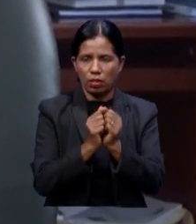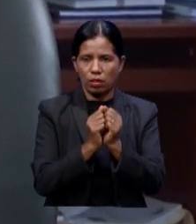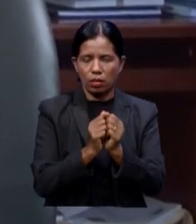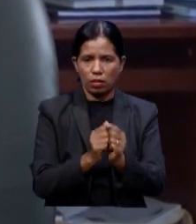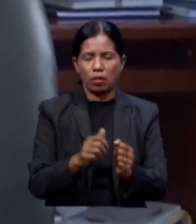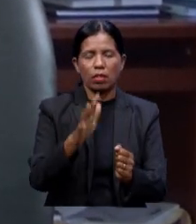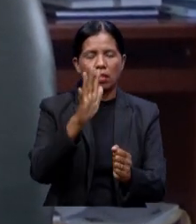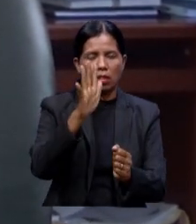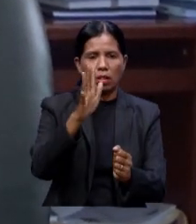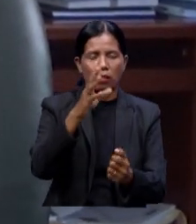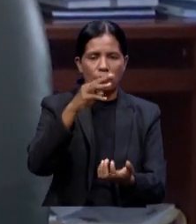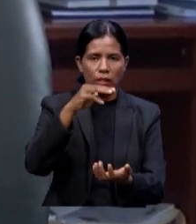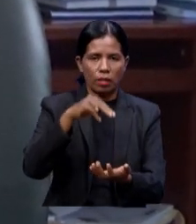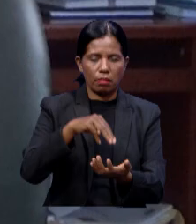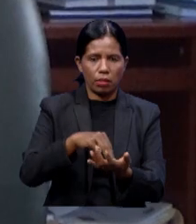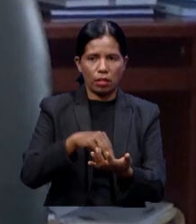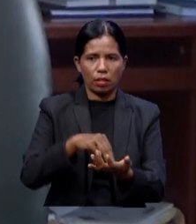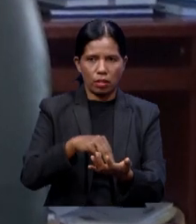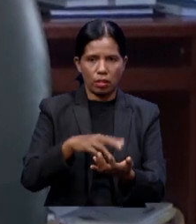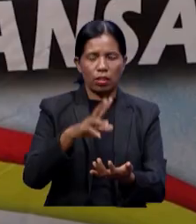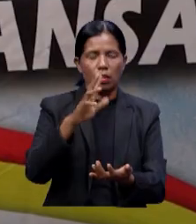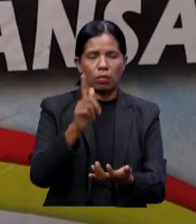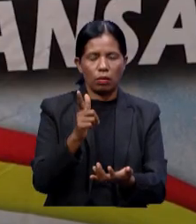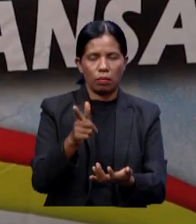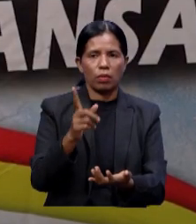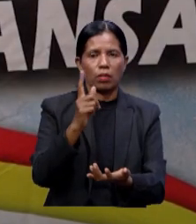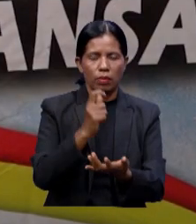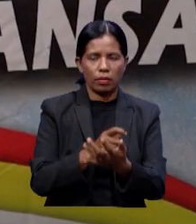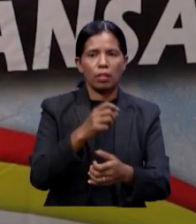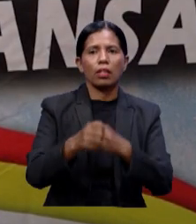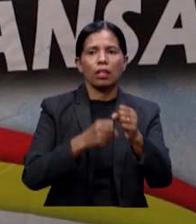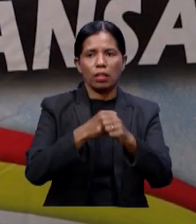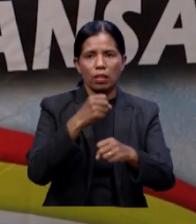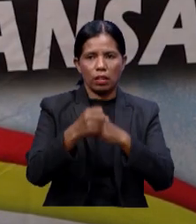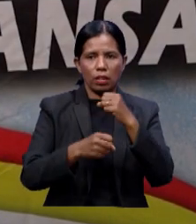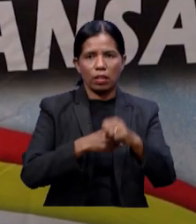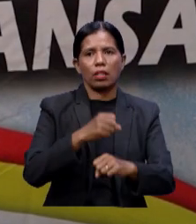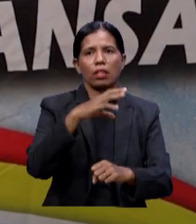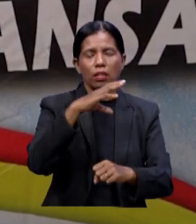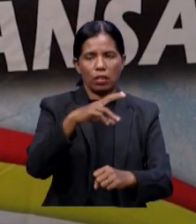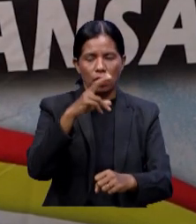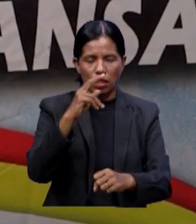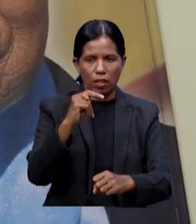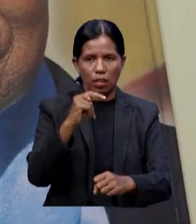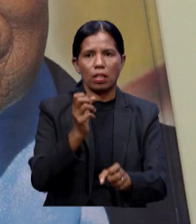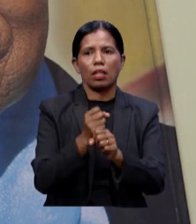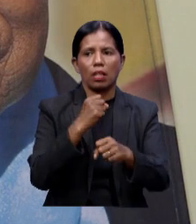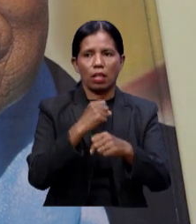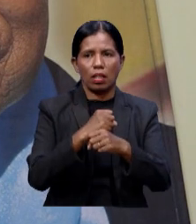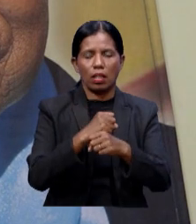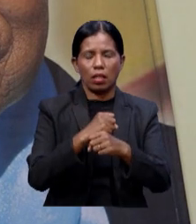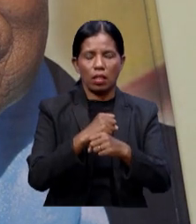1500 ou máximo ne 20500 kara tinantina CNE halo audit baser